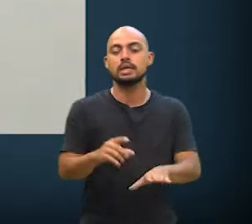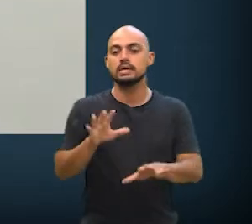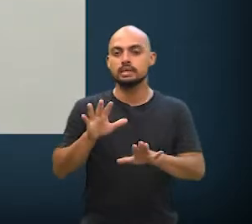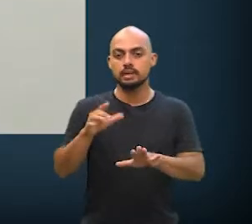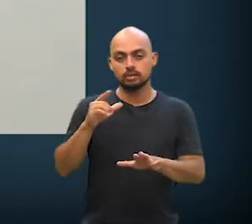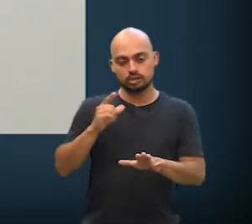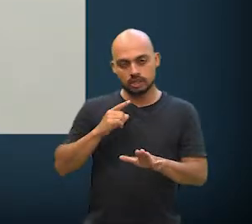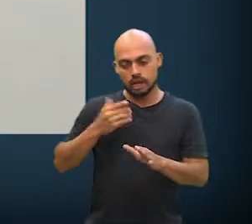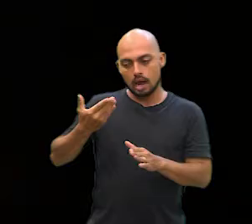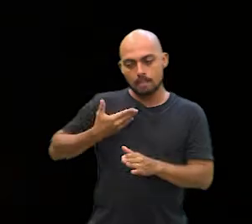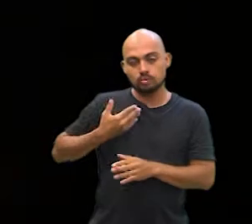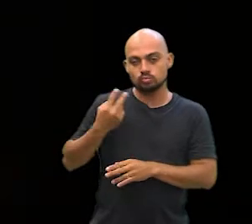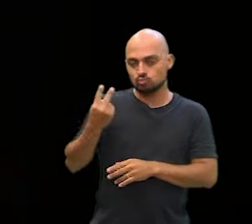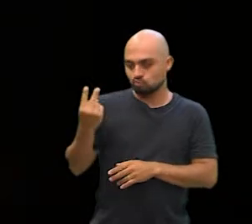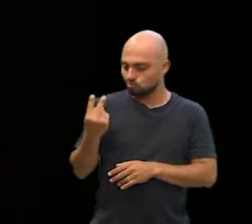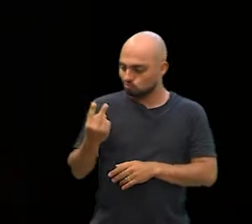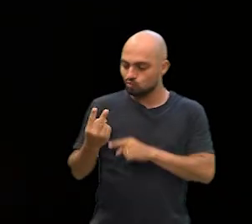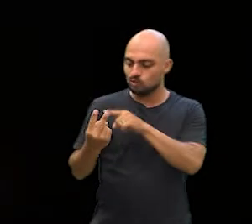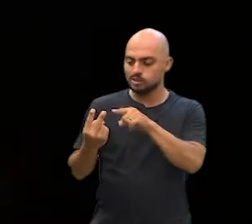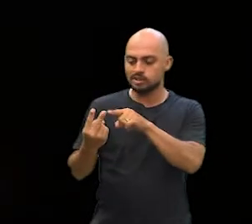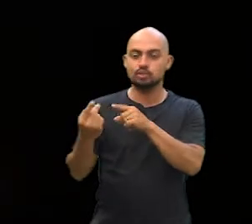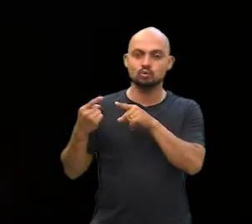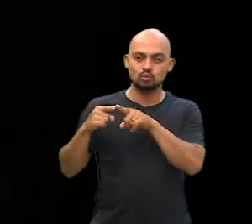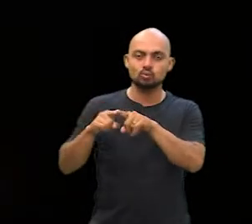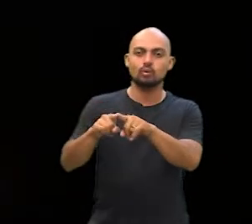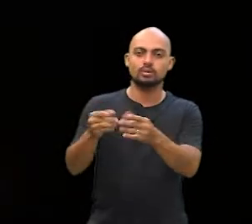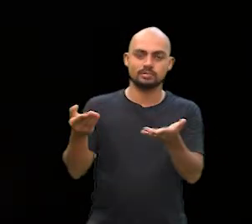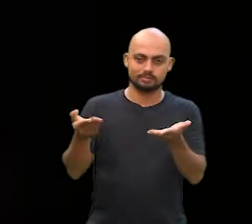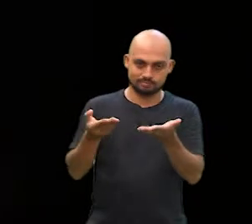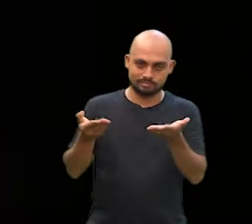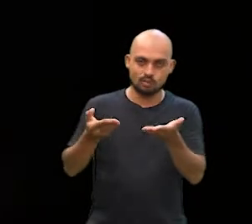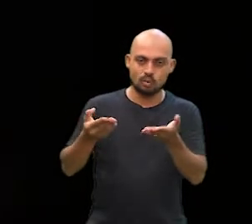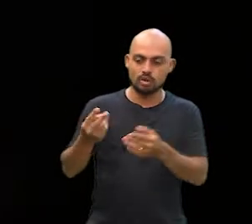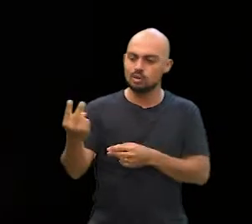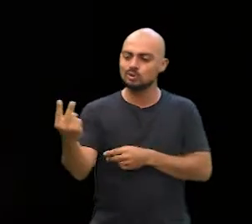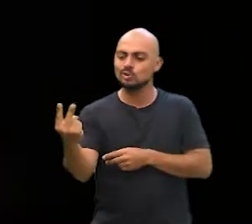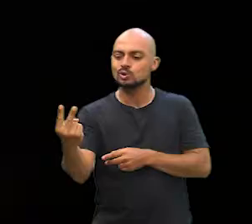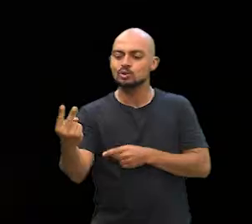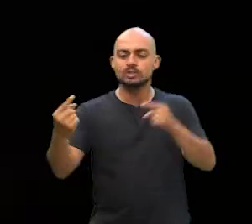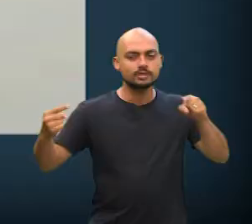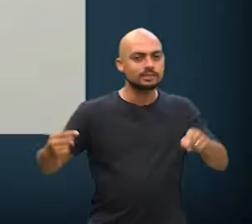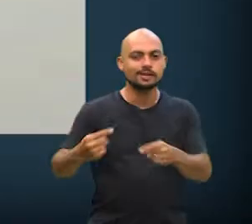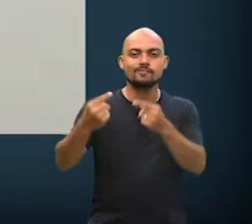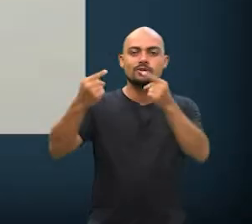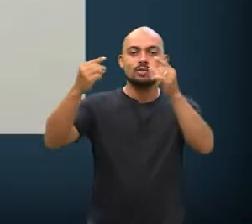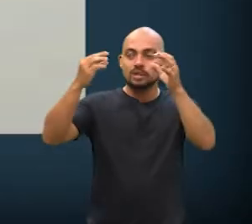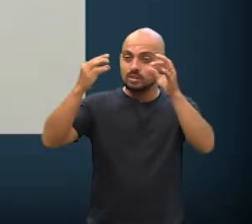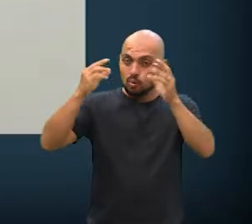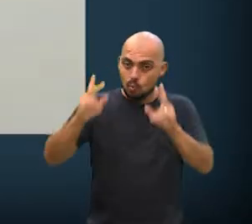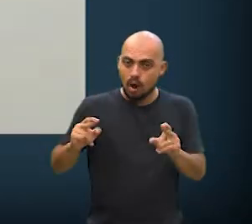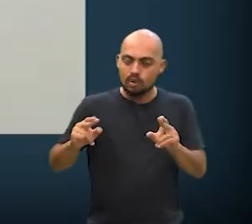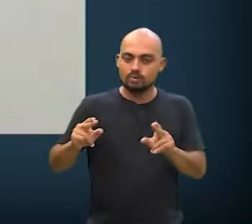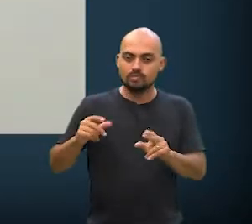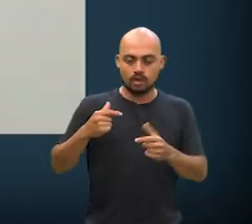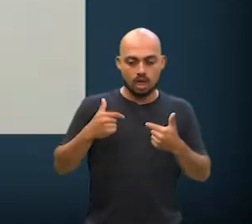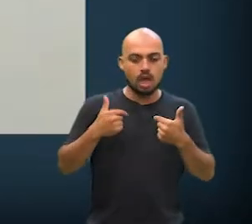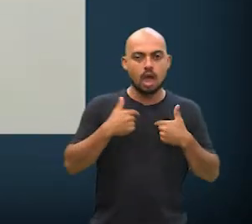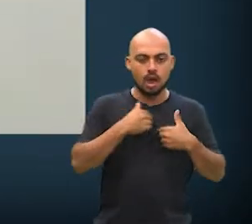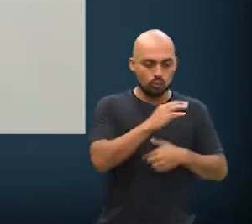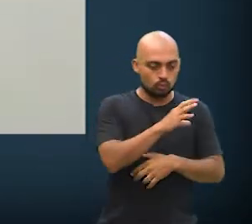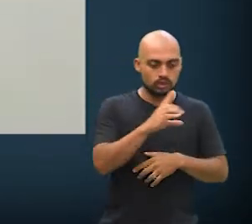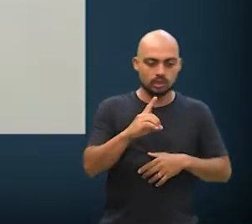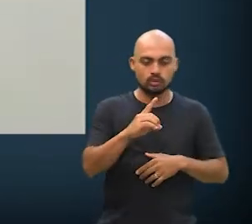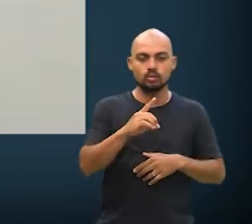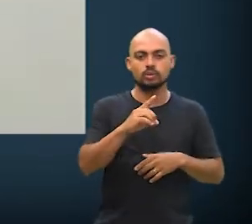dois outros amigos, que hoje são meus atuais sócios. Eles tinham os mesmos desafios, nós trabalhávamos em áreas diferentes. Eu era coordenador da